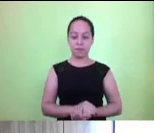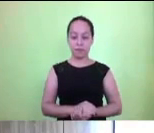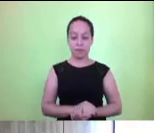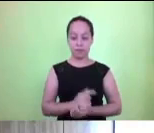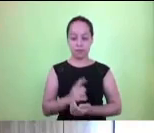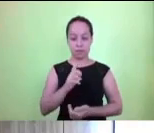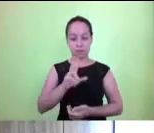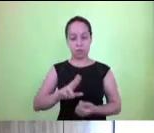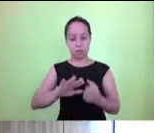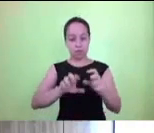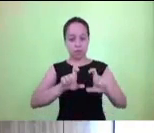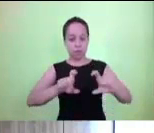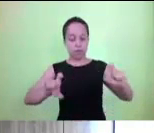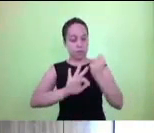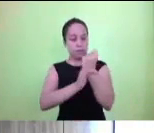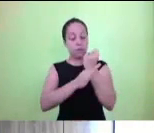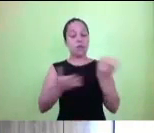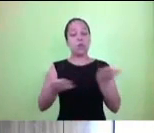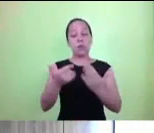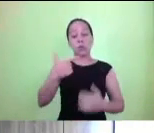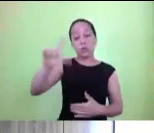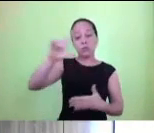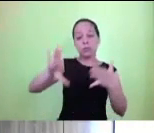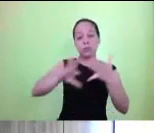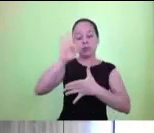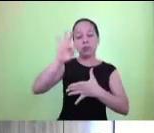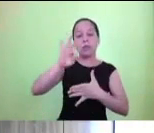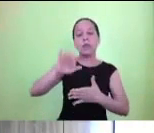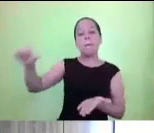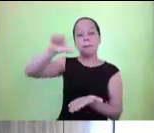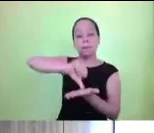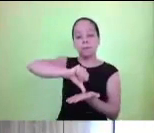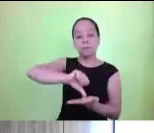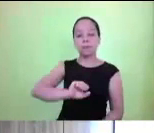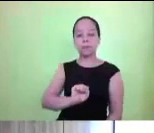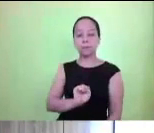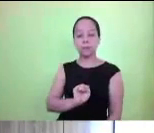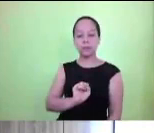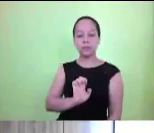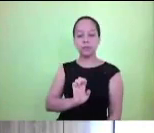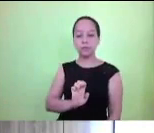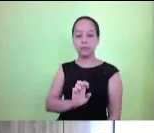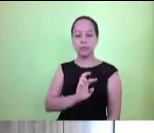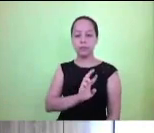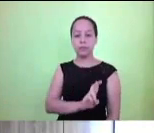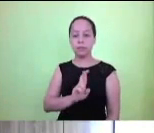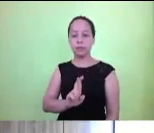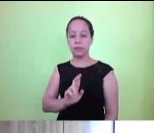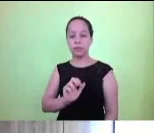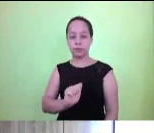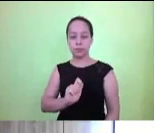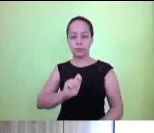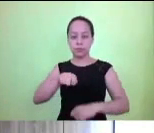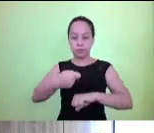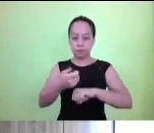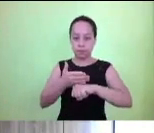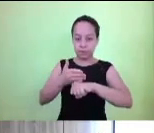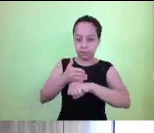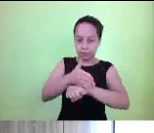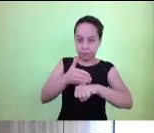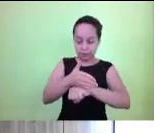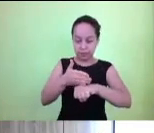Próximo sorteio, Polo Serra. Vagas destinadas a professores do IPES portadores de diplomas